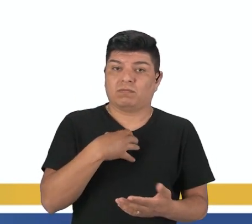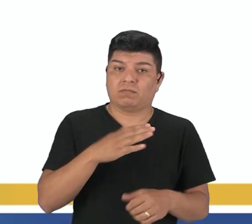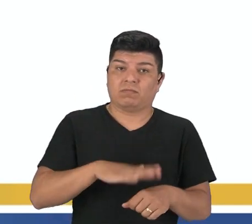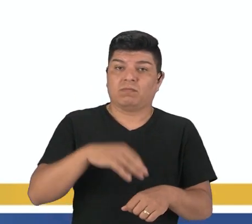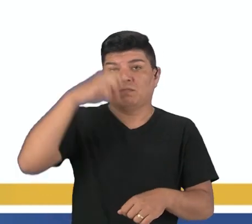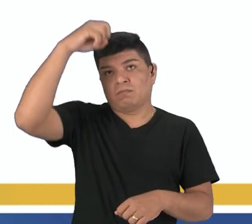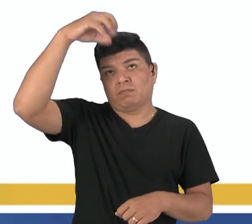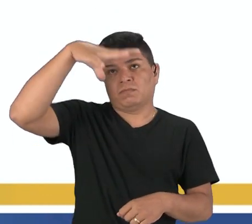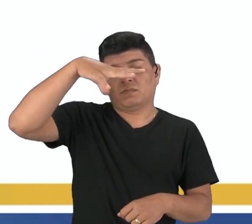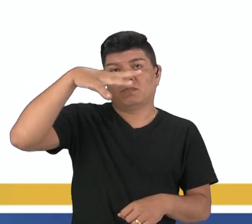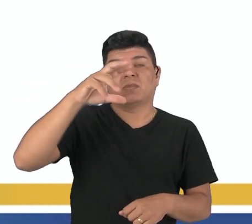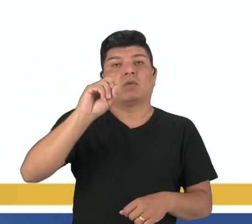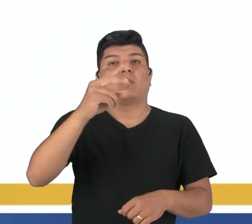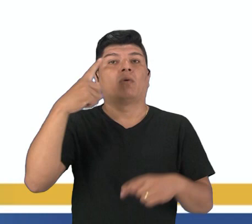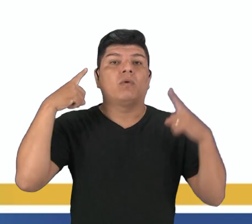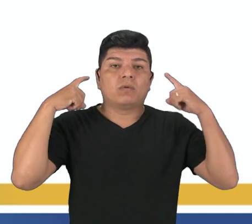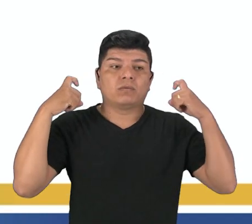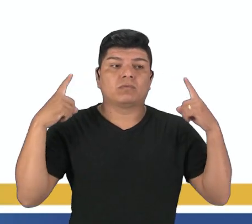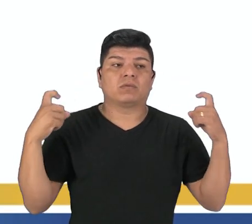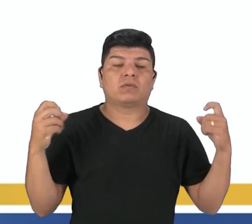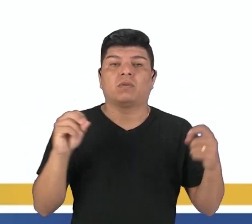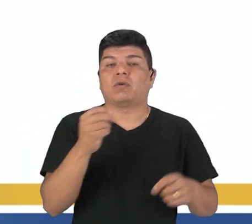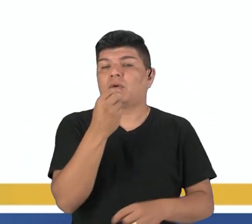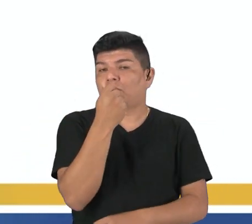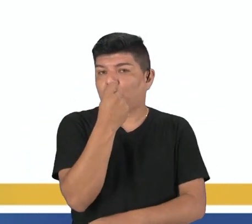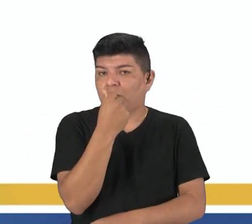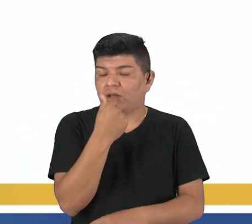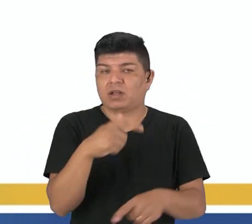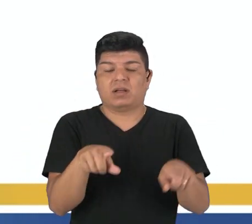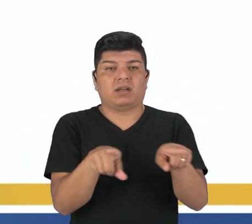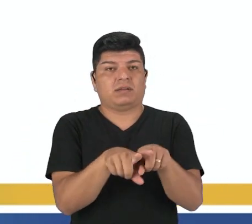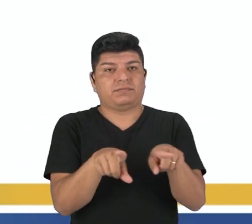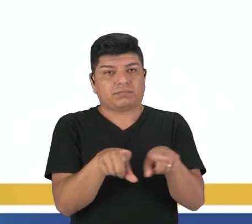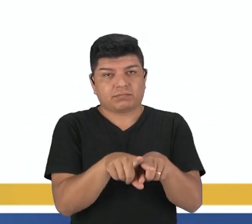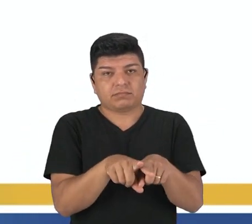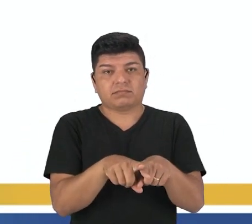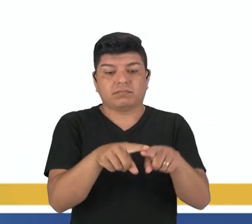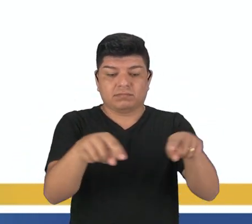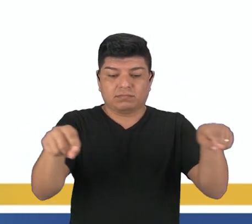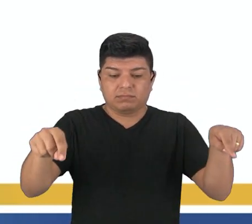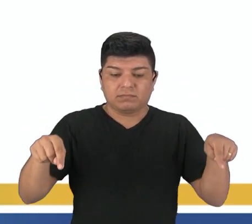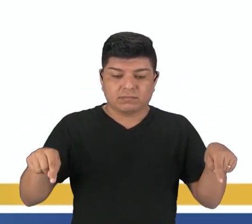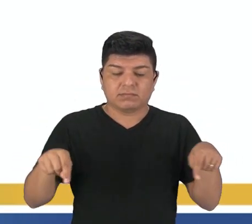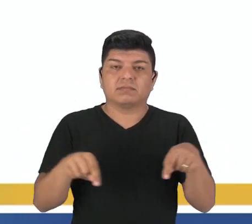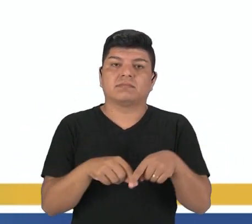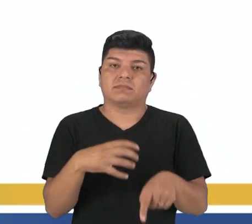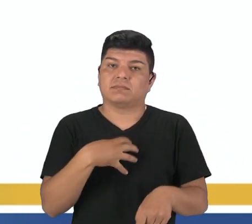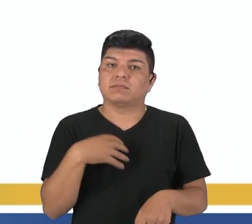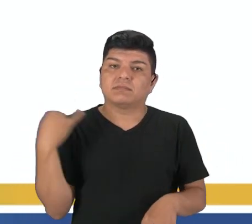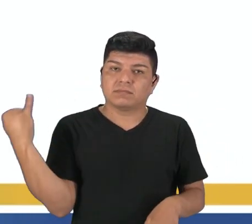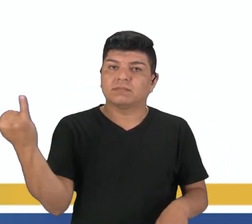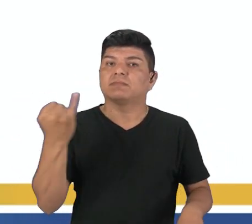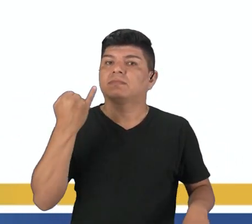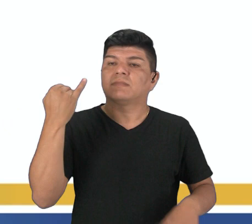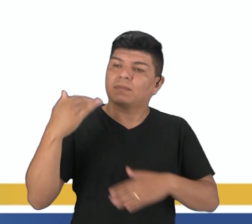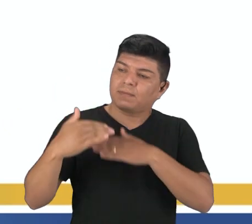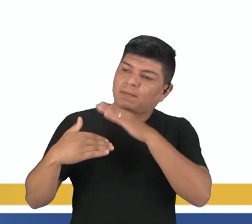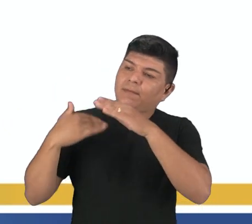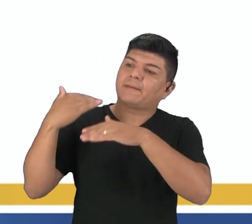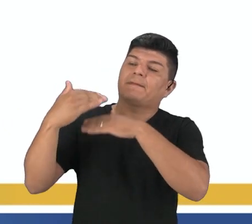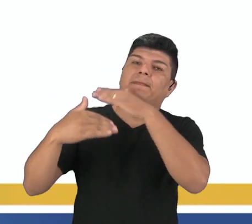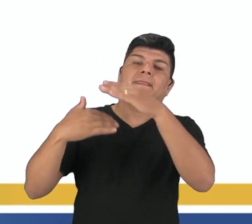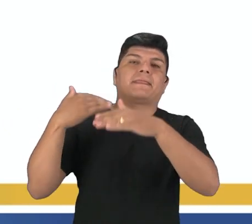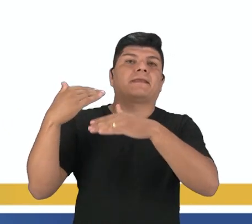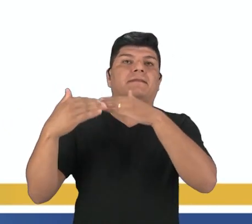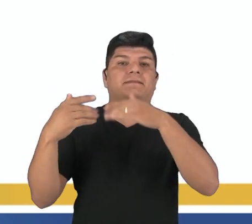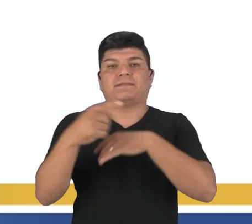tipo de som, outros ao paladar, e essas salas sensoriais, elas são importantes para poder desenvolver esses